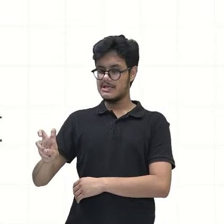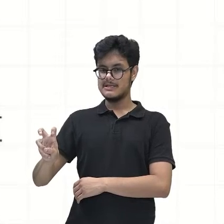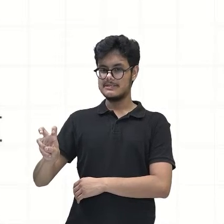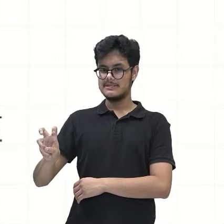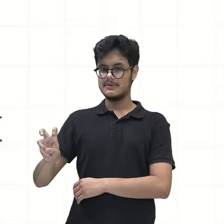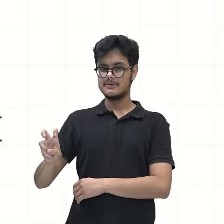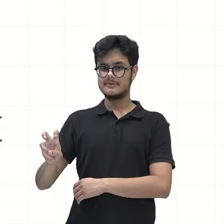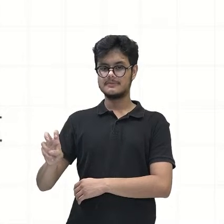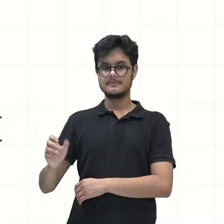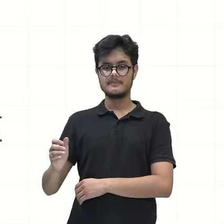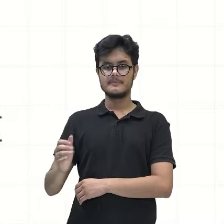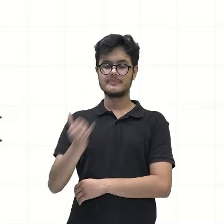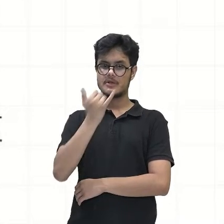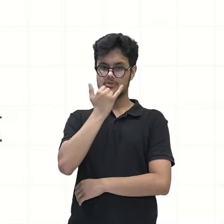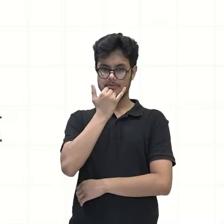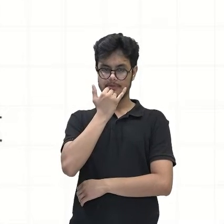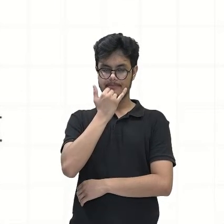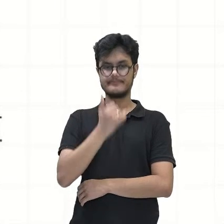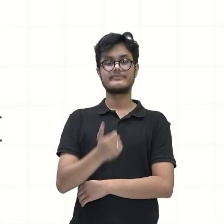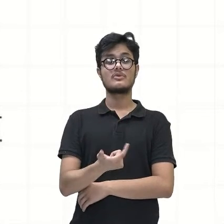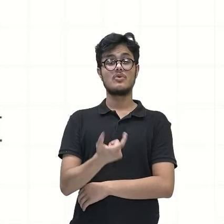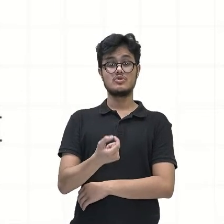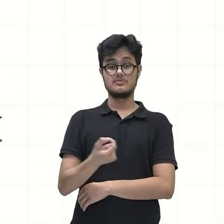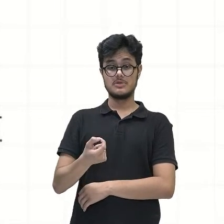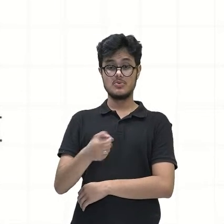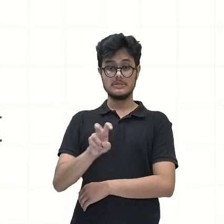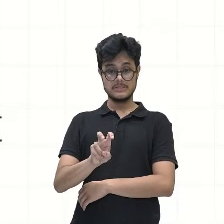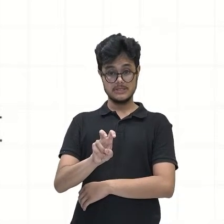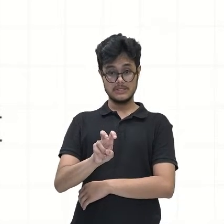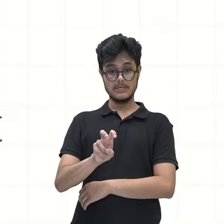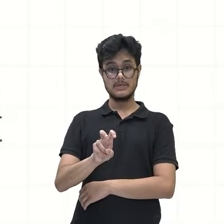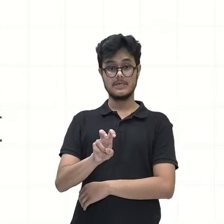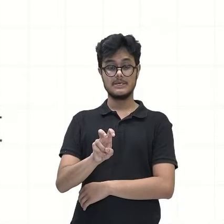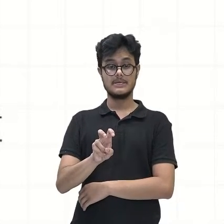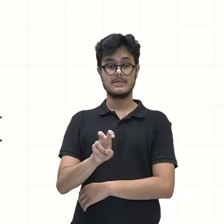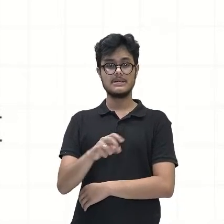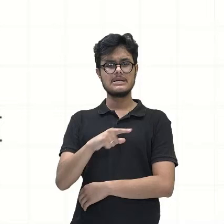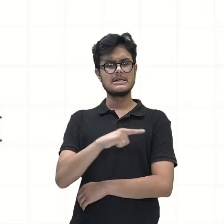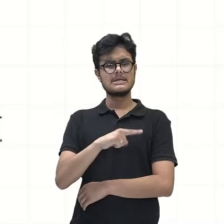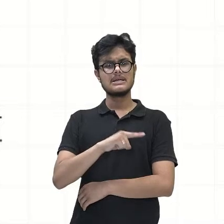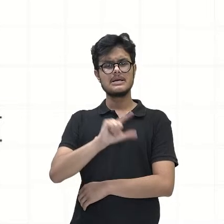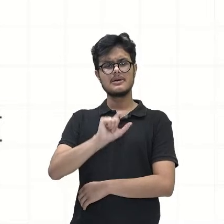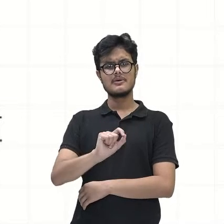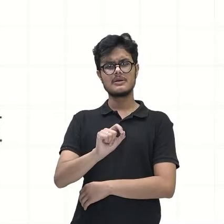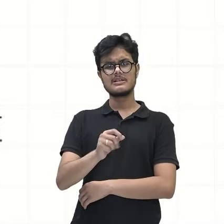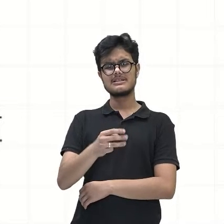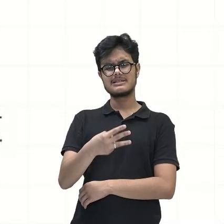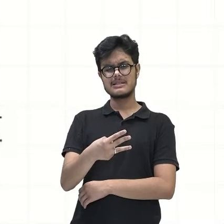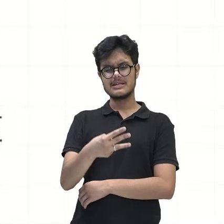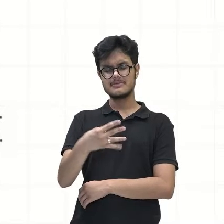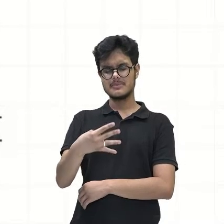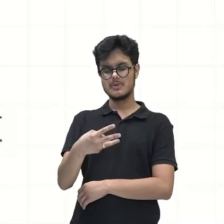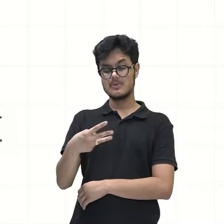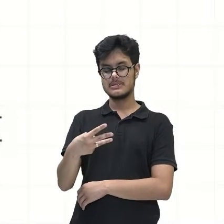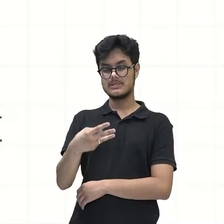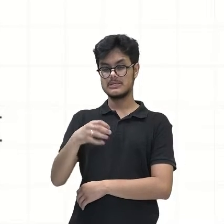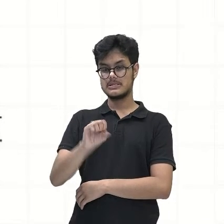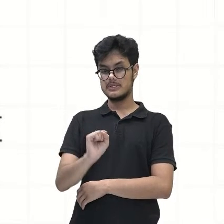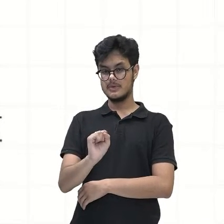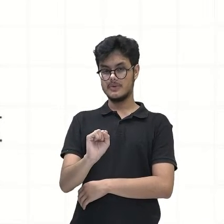2005, desculpa, eu tive toneladas de reciclados, né? No Brasil